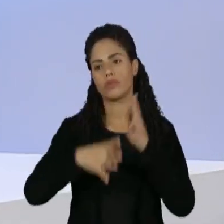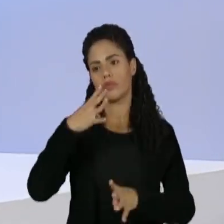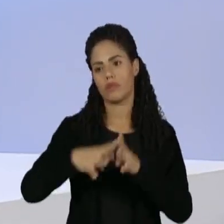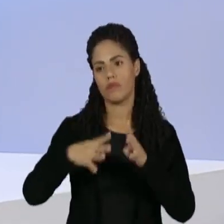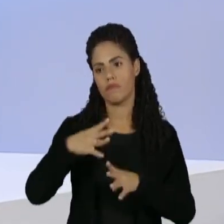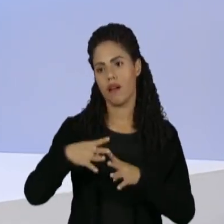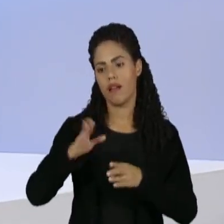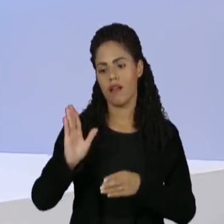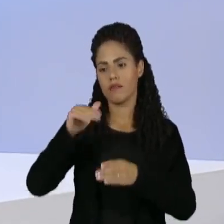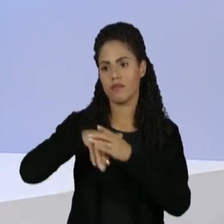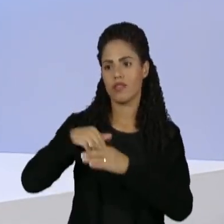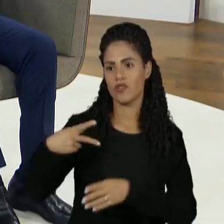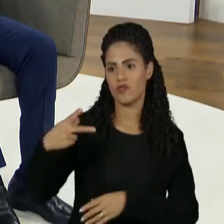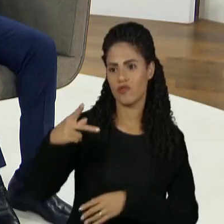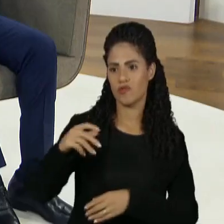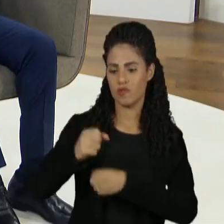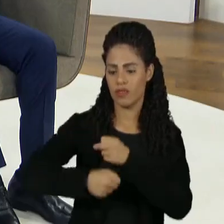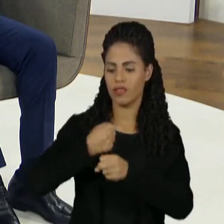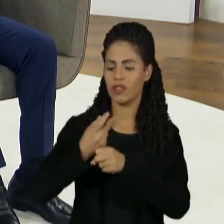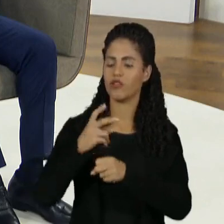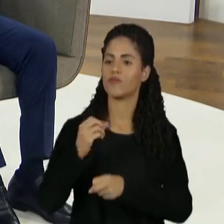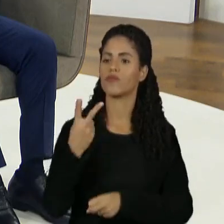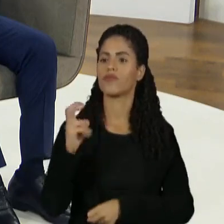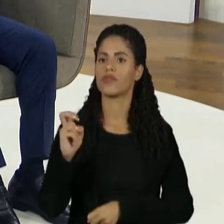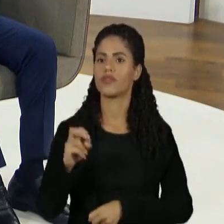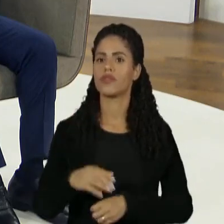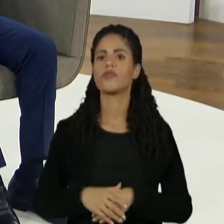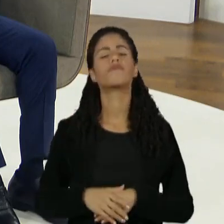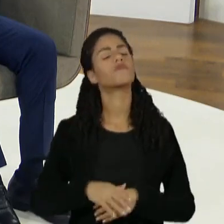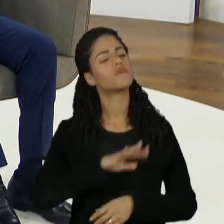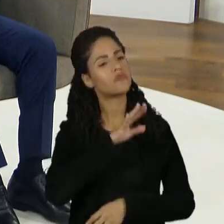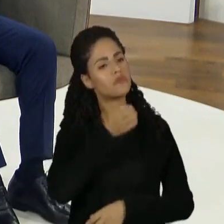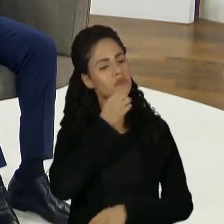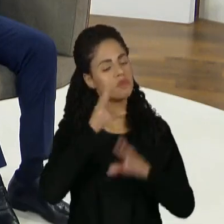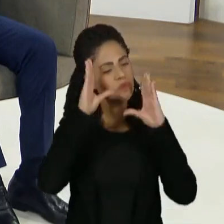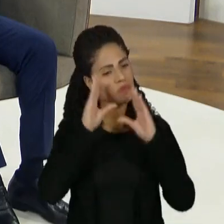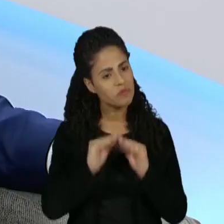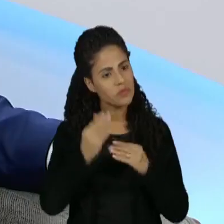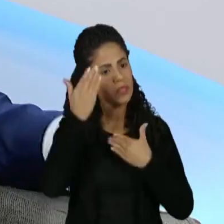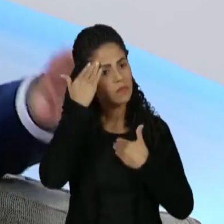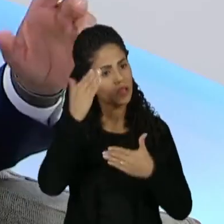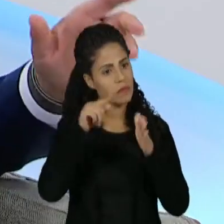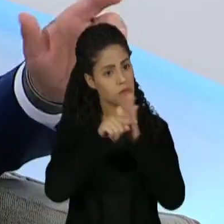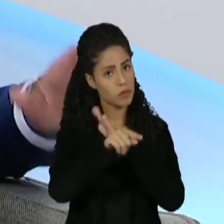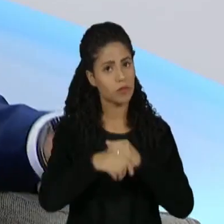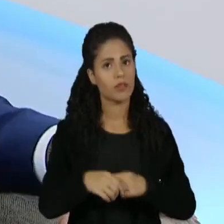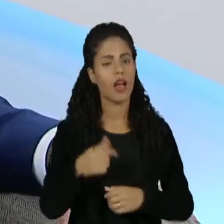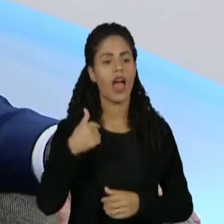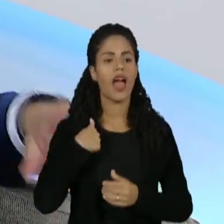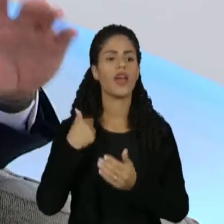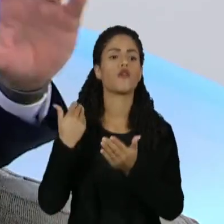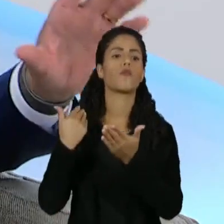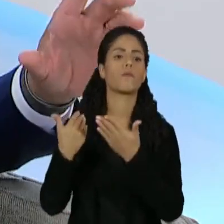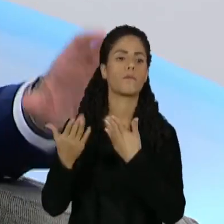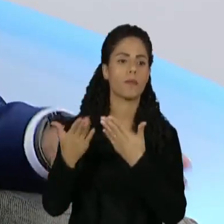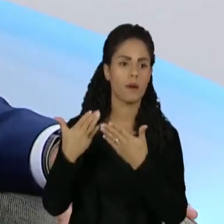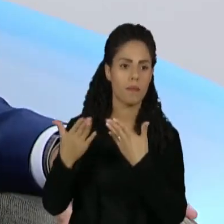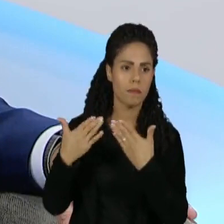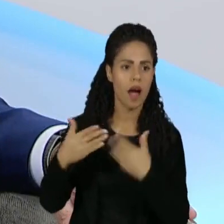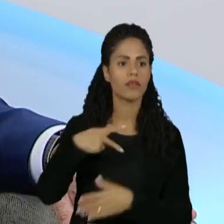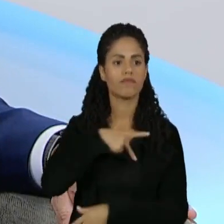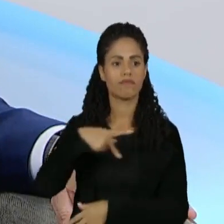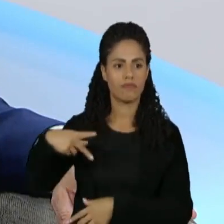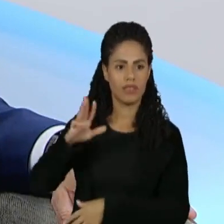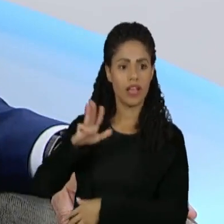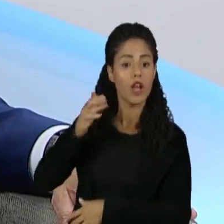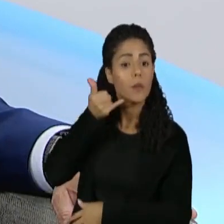campanha à presidência da Câmara em 2025? Igor Gadelha, boa noite, obrigado pela sua pergunta. Eu conversei com o presidente Lula ainda na